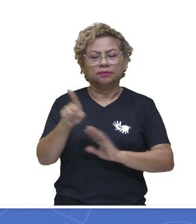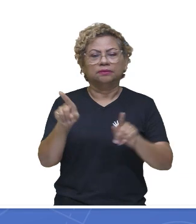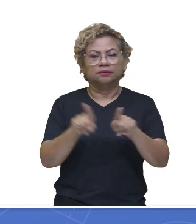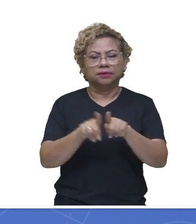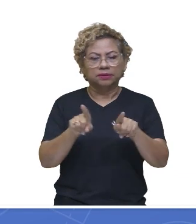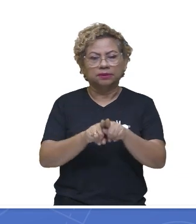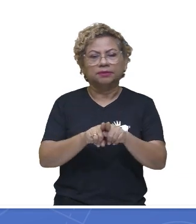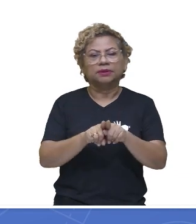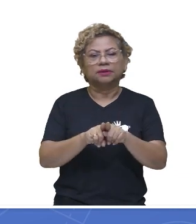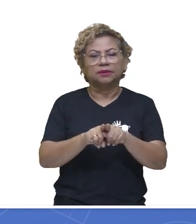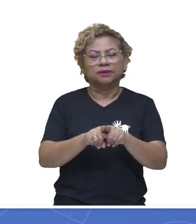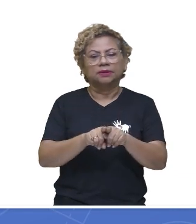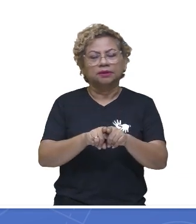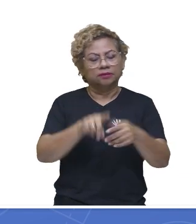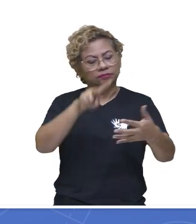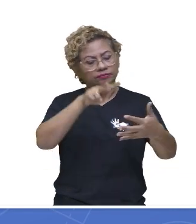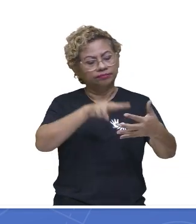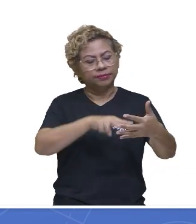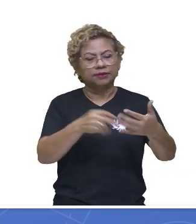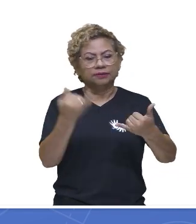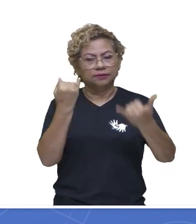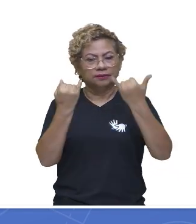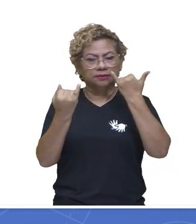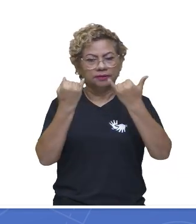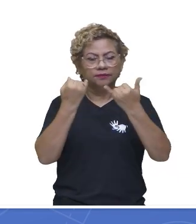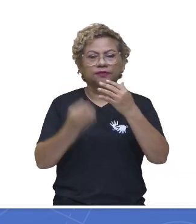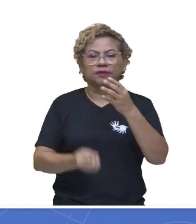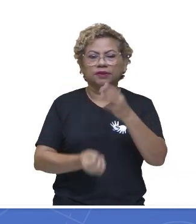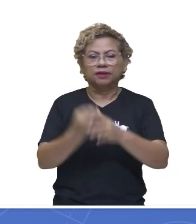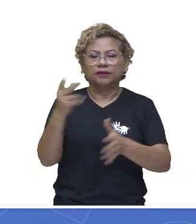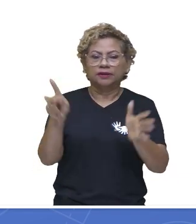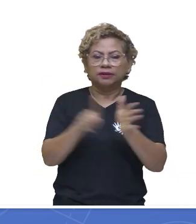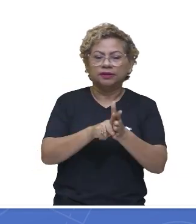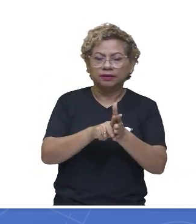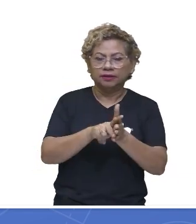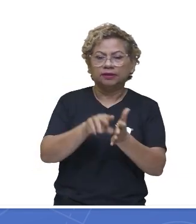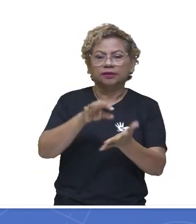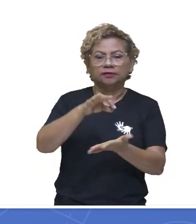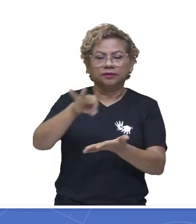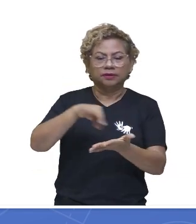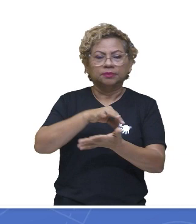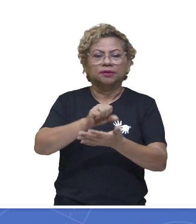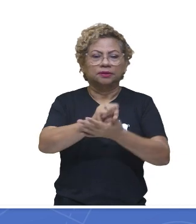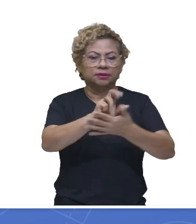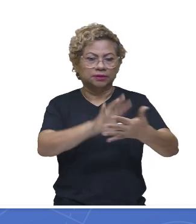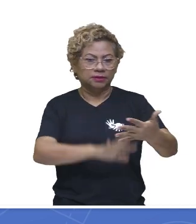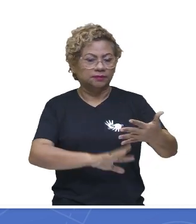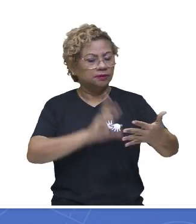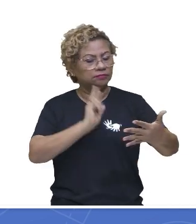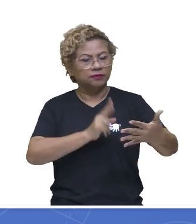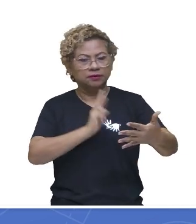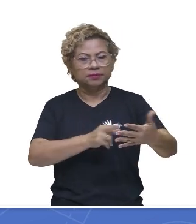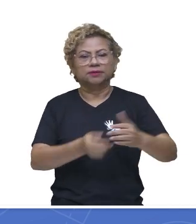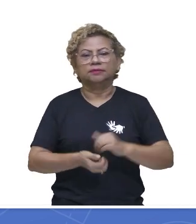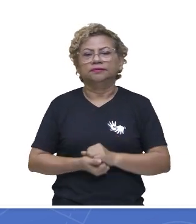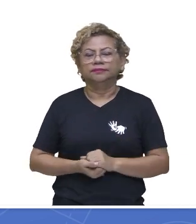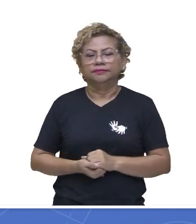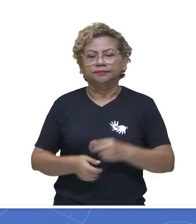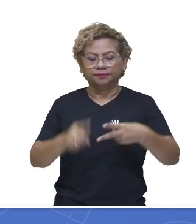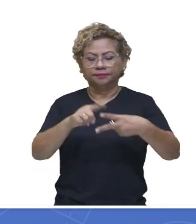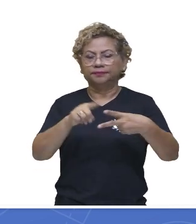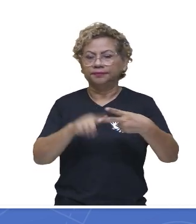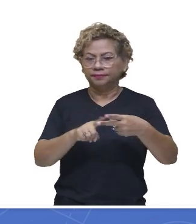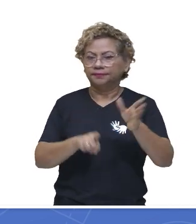só. Questão daqui do SEMEAN, tá? Observando a multiplicação entre as matrizes, então nós temos aí duas matrizes, tá?